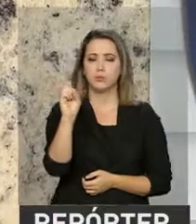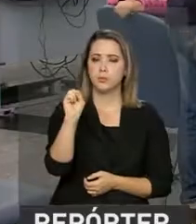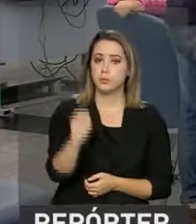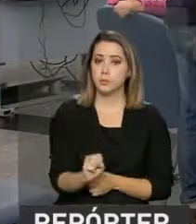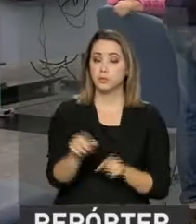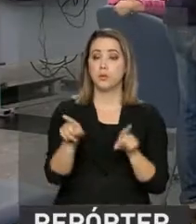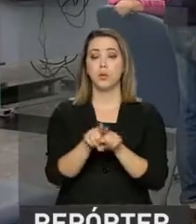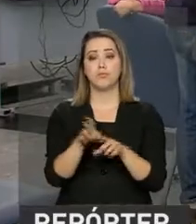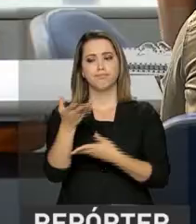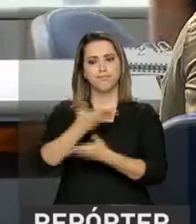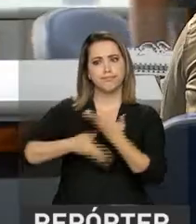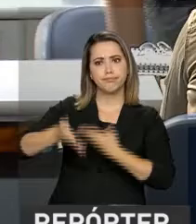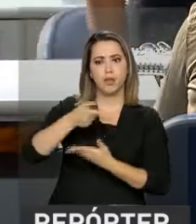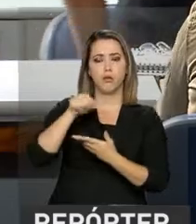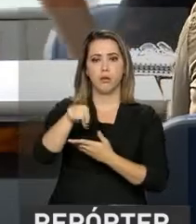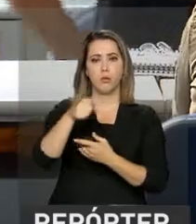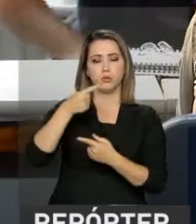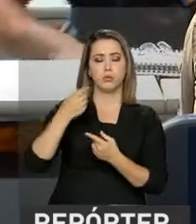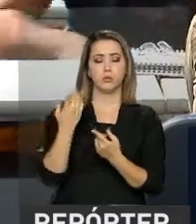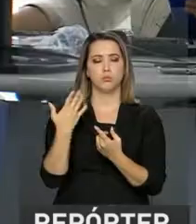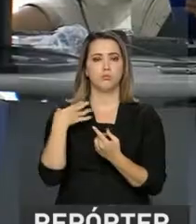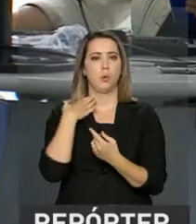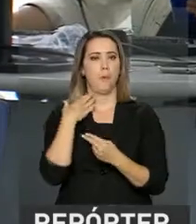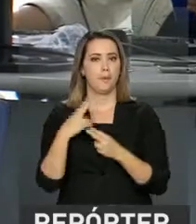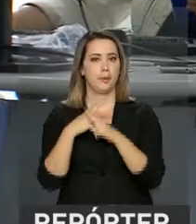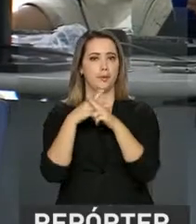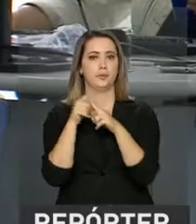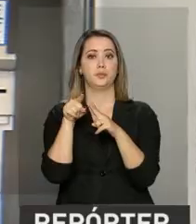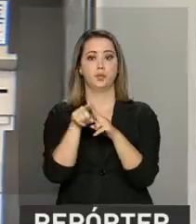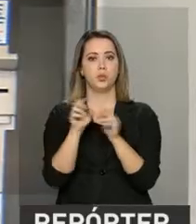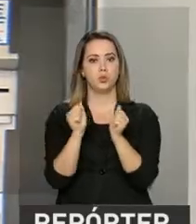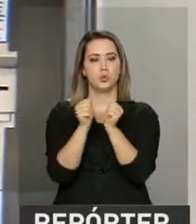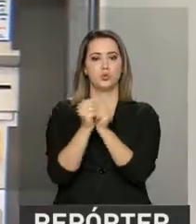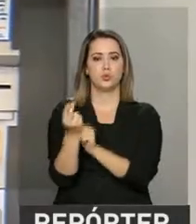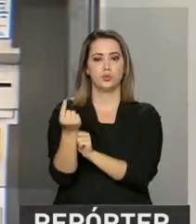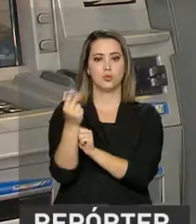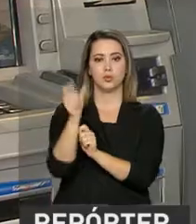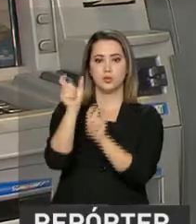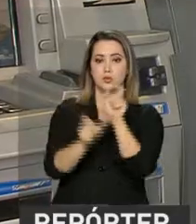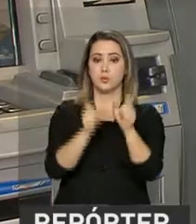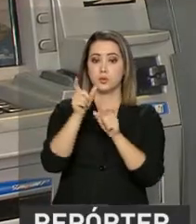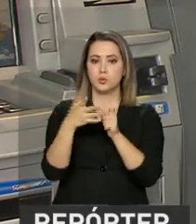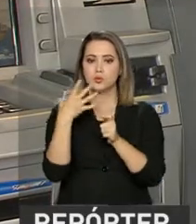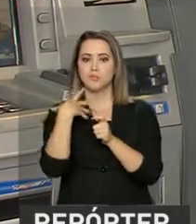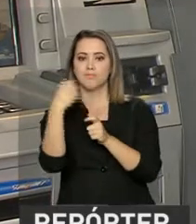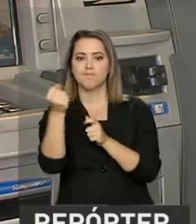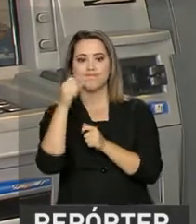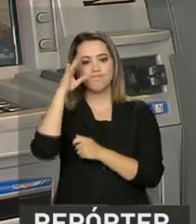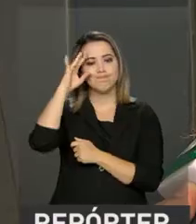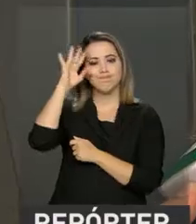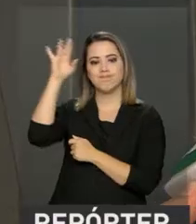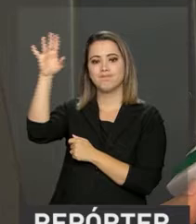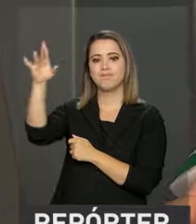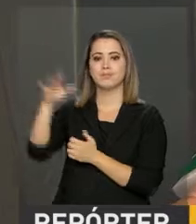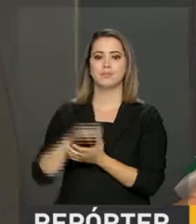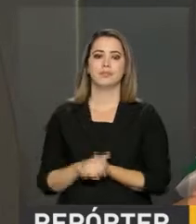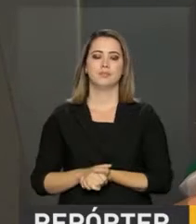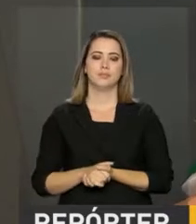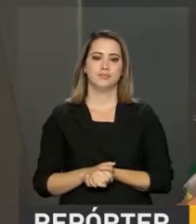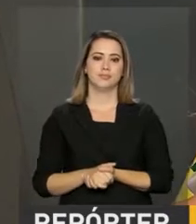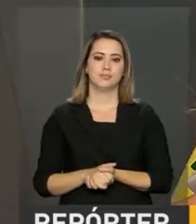fgts movimentou as agências da caixa junto com o dinheiro as pessoas ainda que cheia de planos pagar